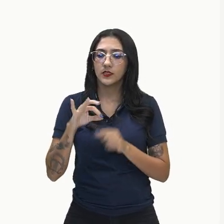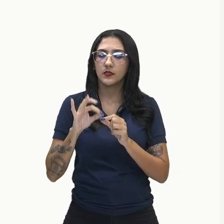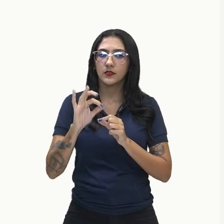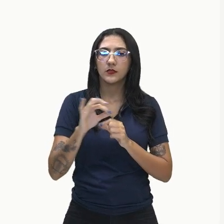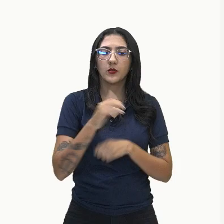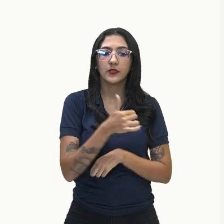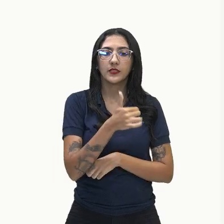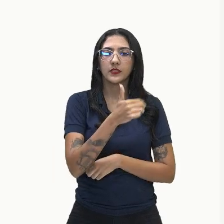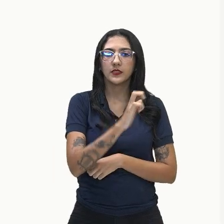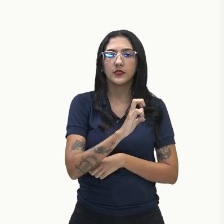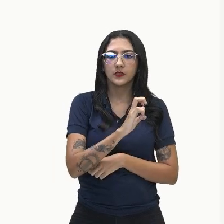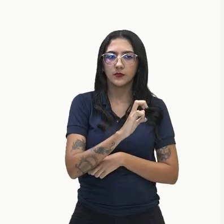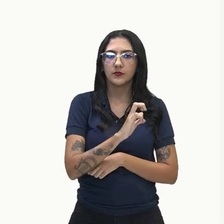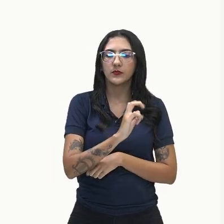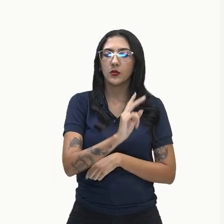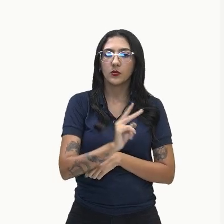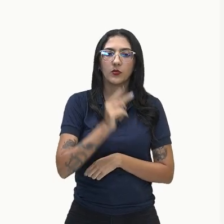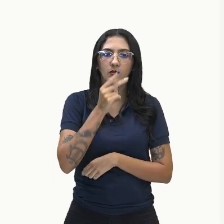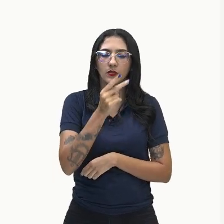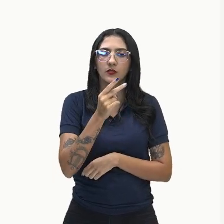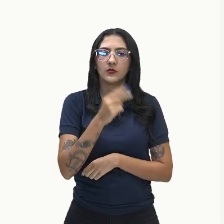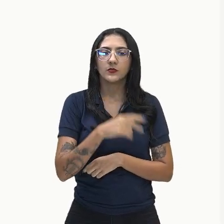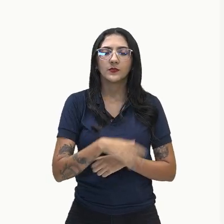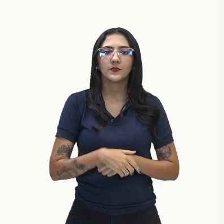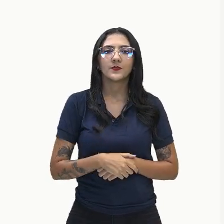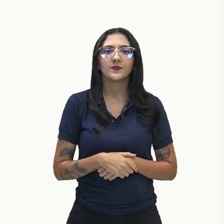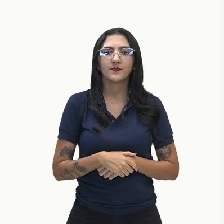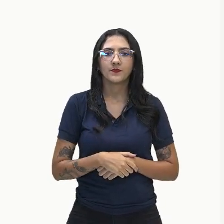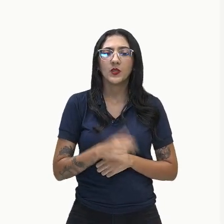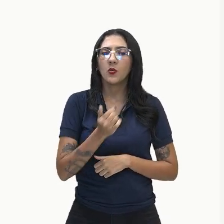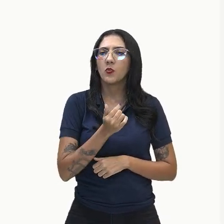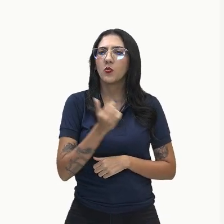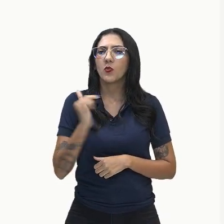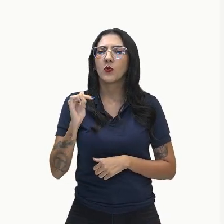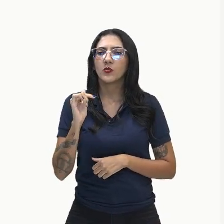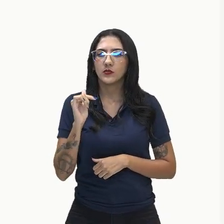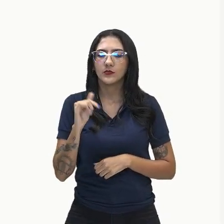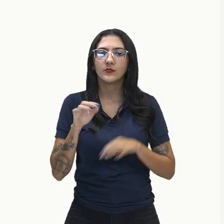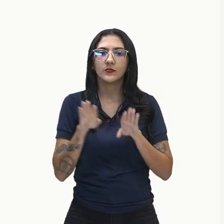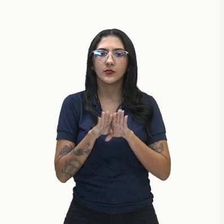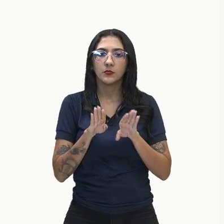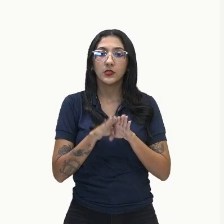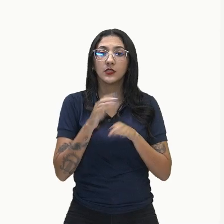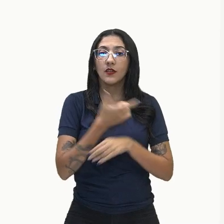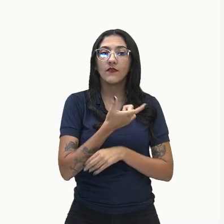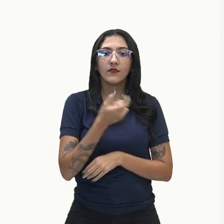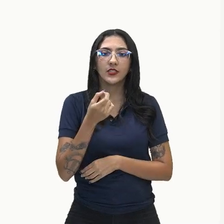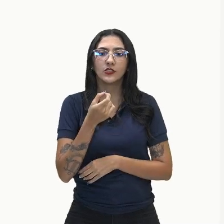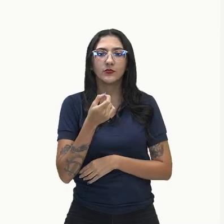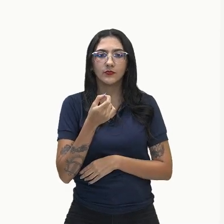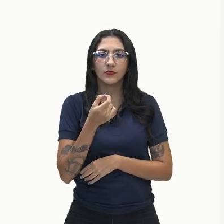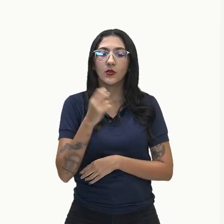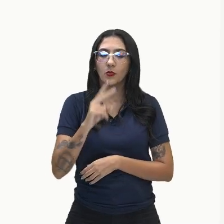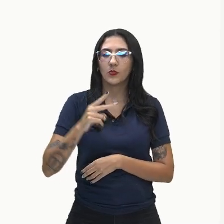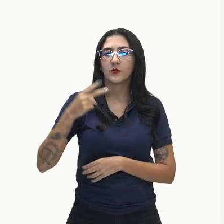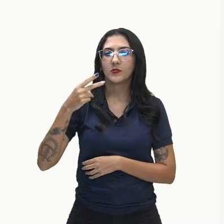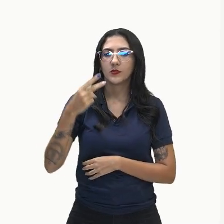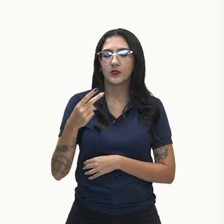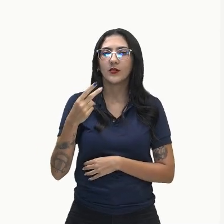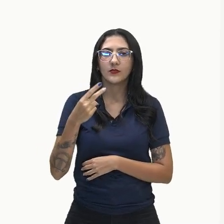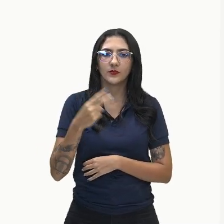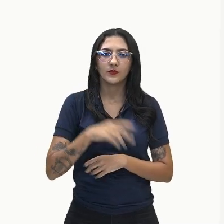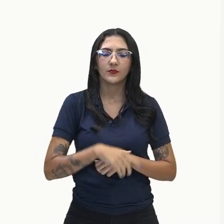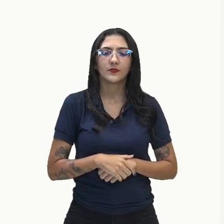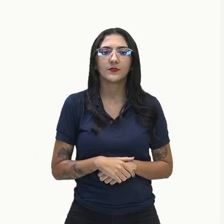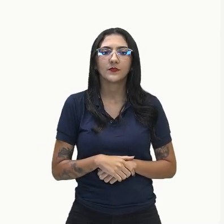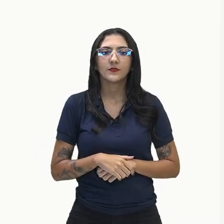então 15 ao quadrado. Mas o outro cateto mede 20. 20 ao